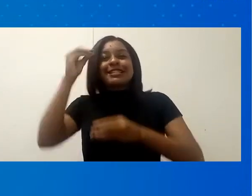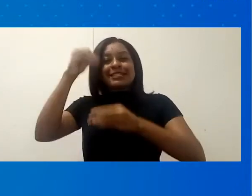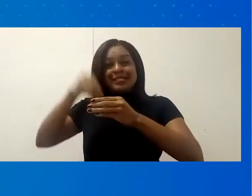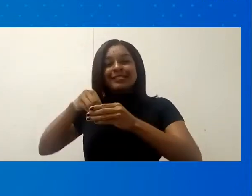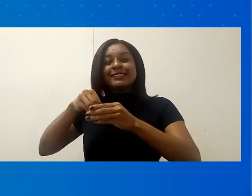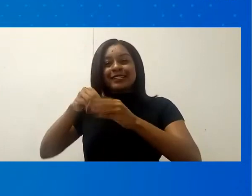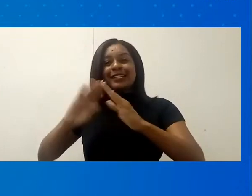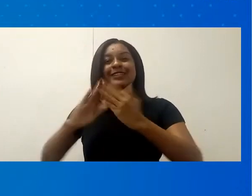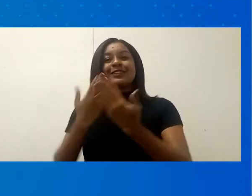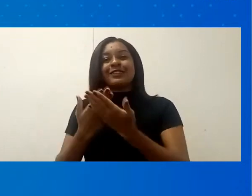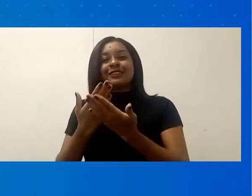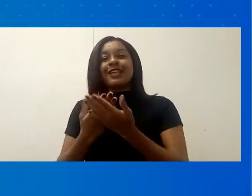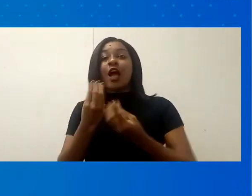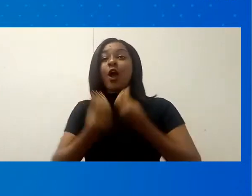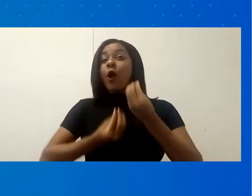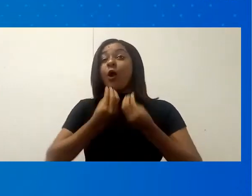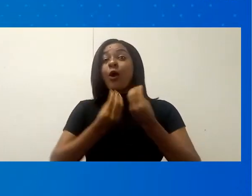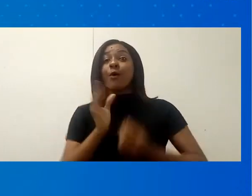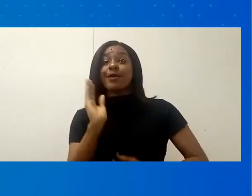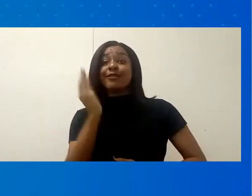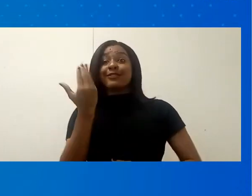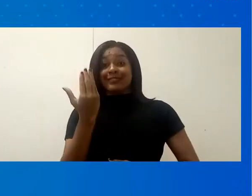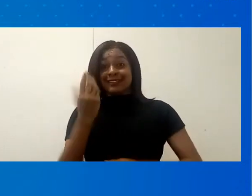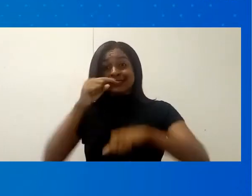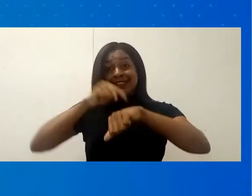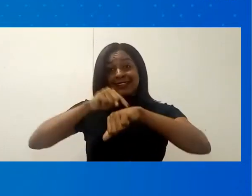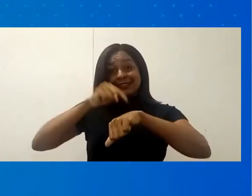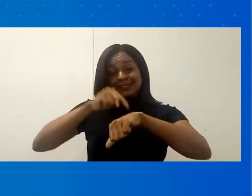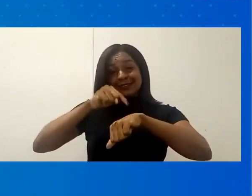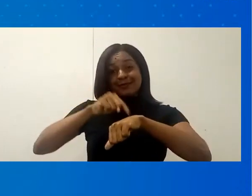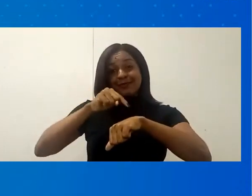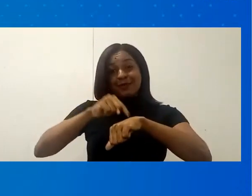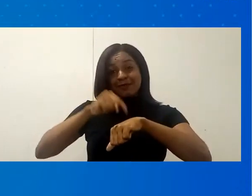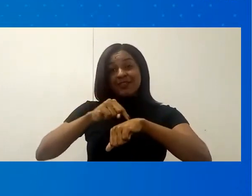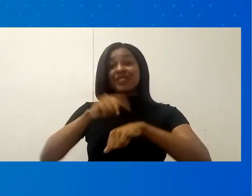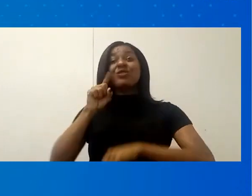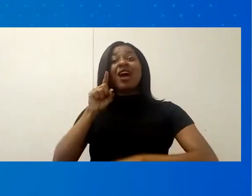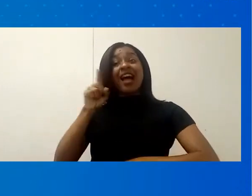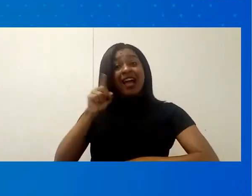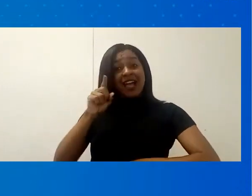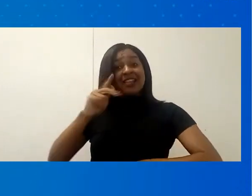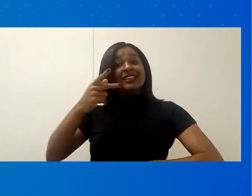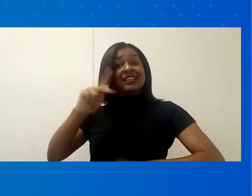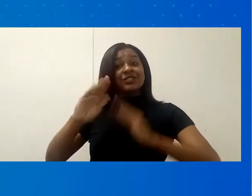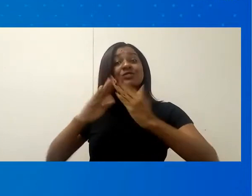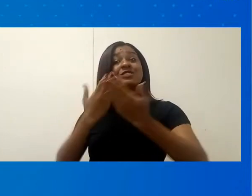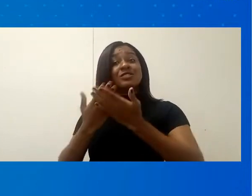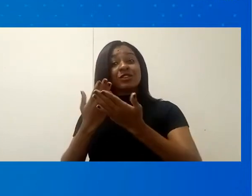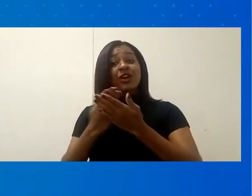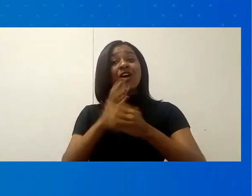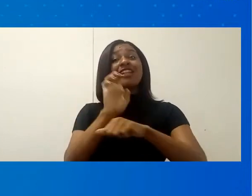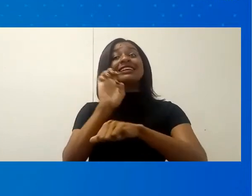está acontecendo esse momento aí na sua escola no seu estado